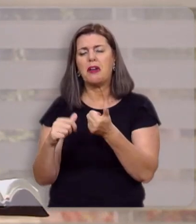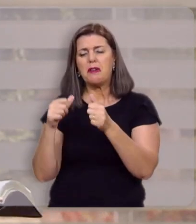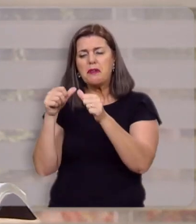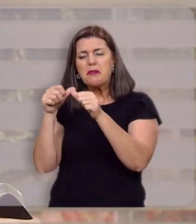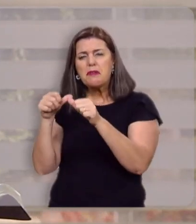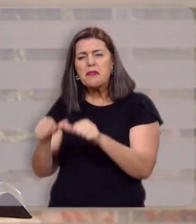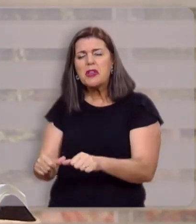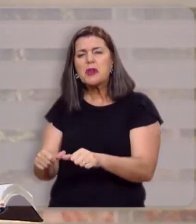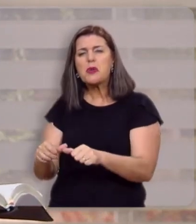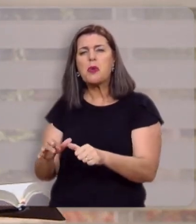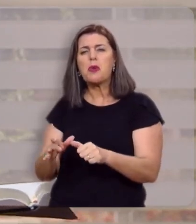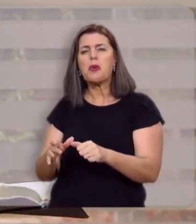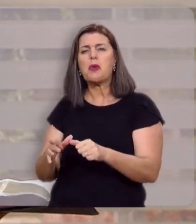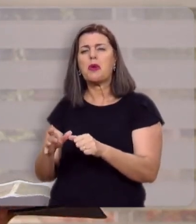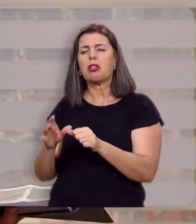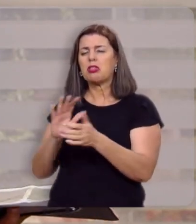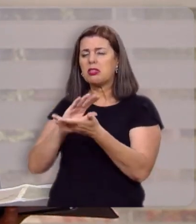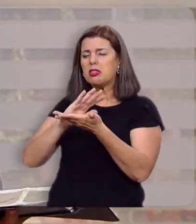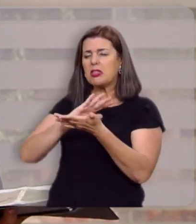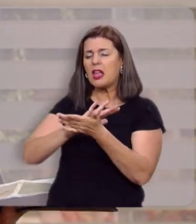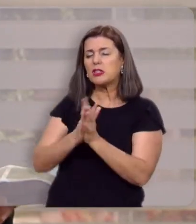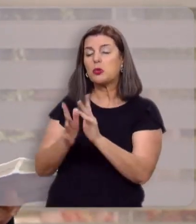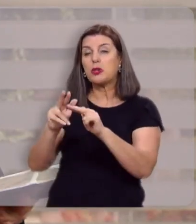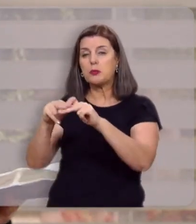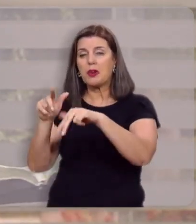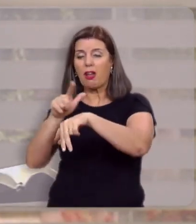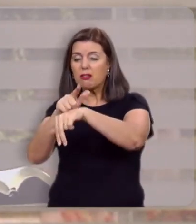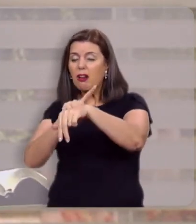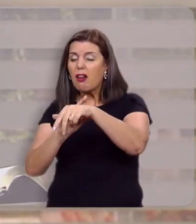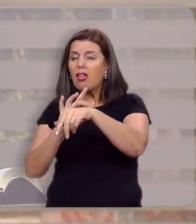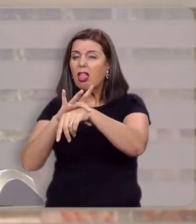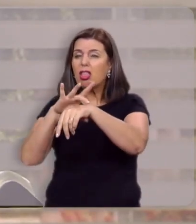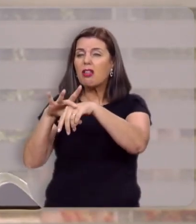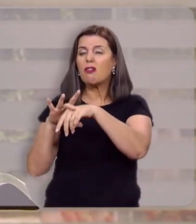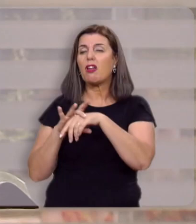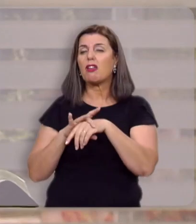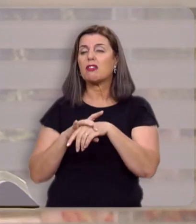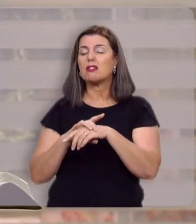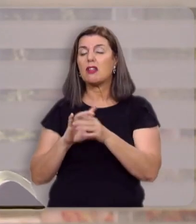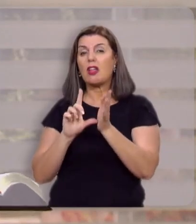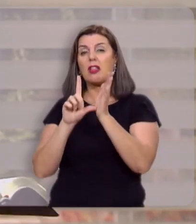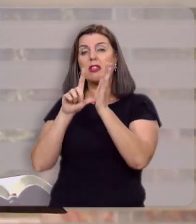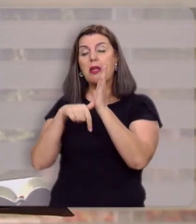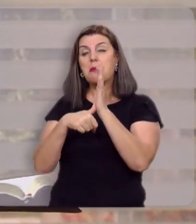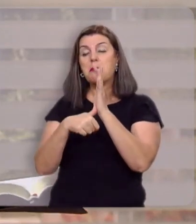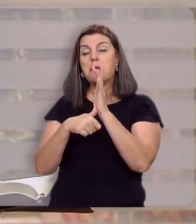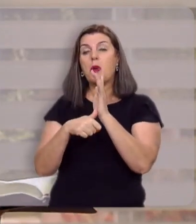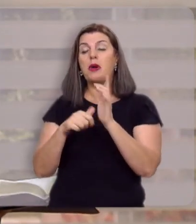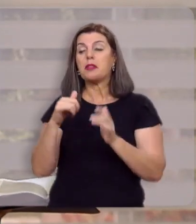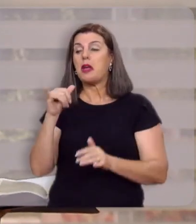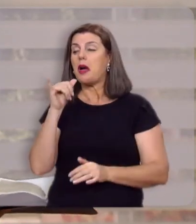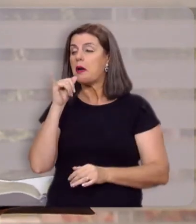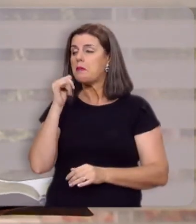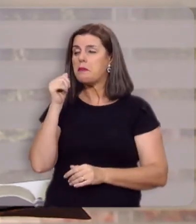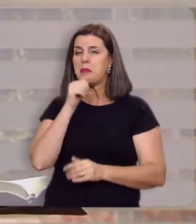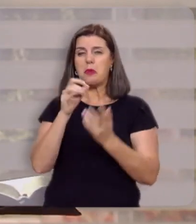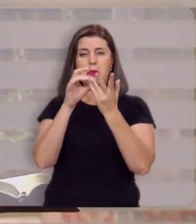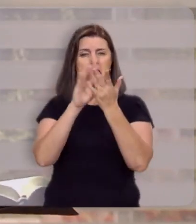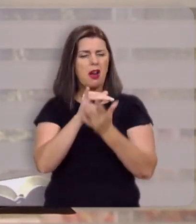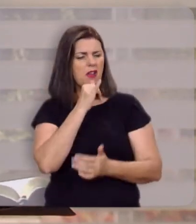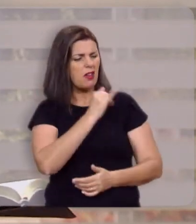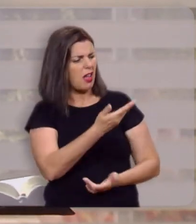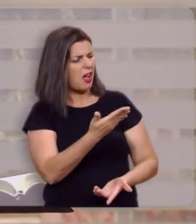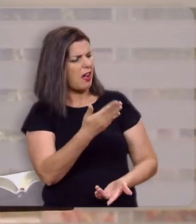ficar completamente devastado por uma enfermidade maligna, depois da sua mulher dizer para ele, amaldiçoa a